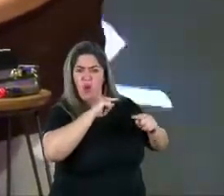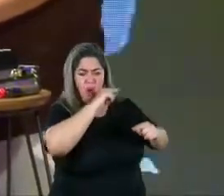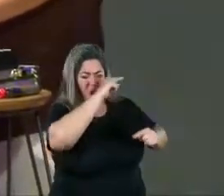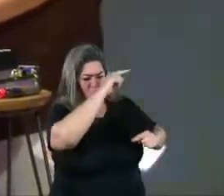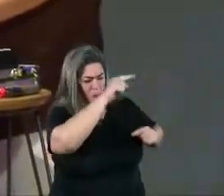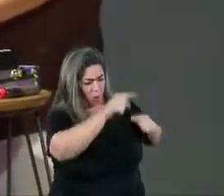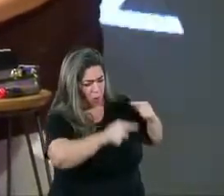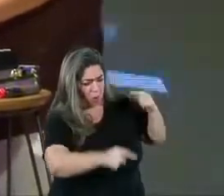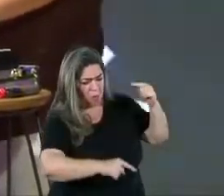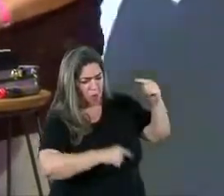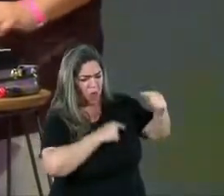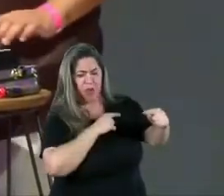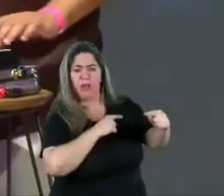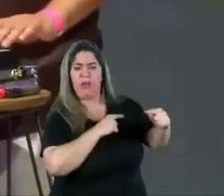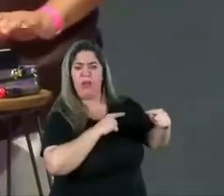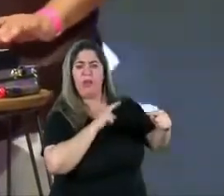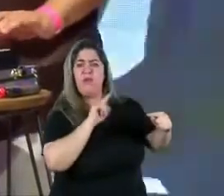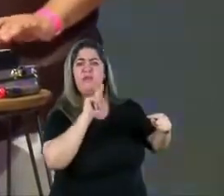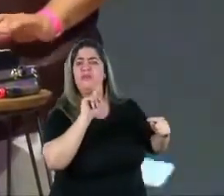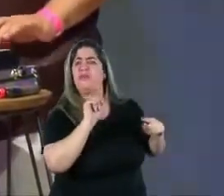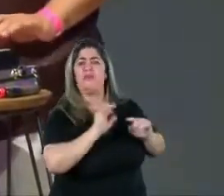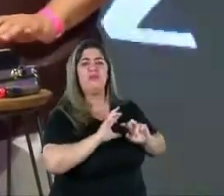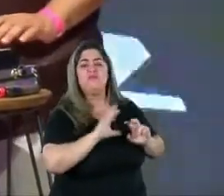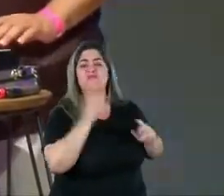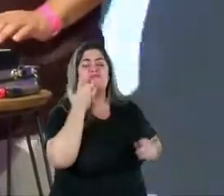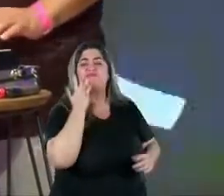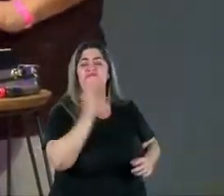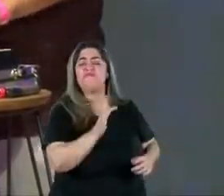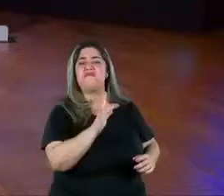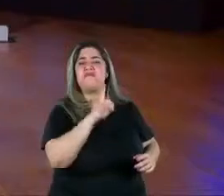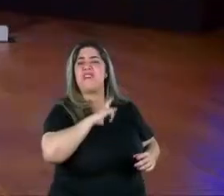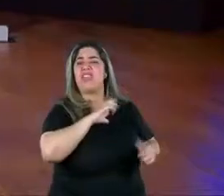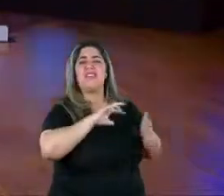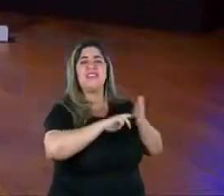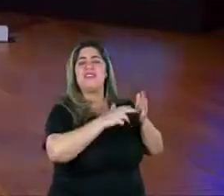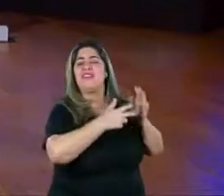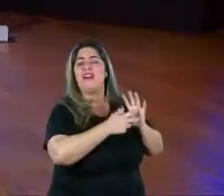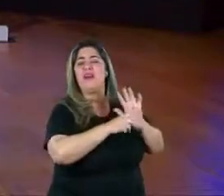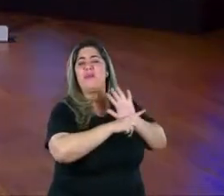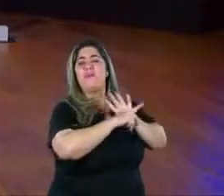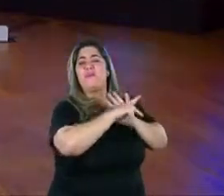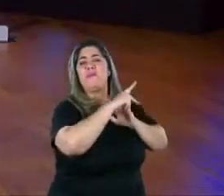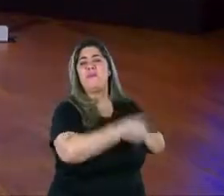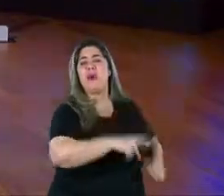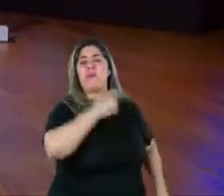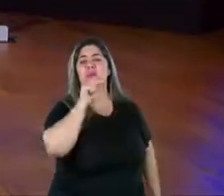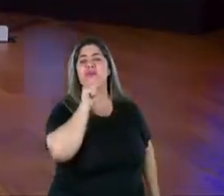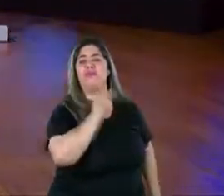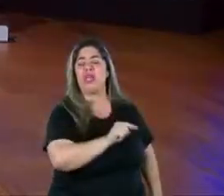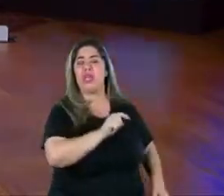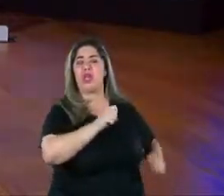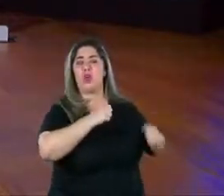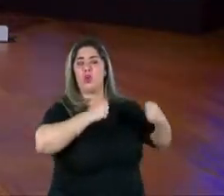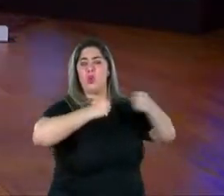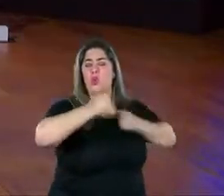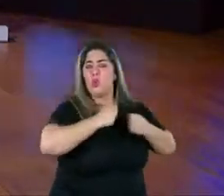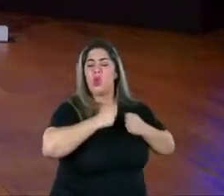assumir todos os significados. O significado sonho. O significado alucinação,